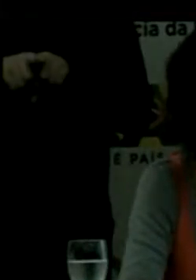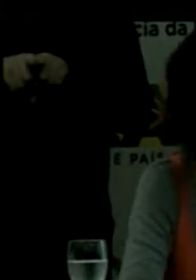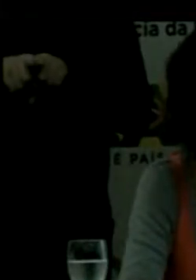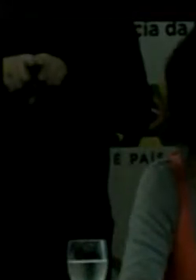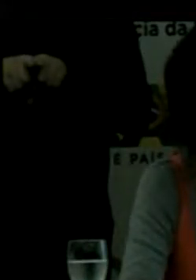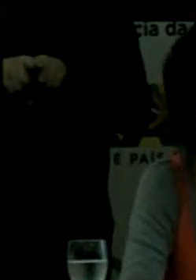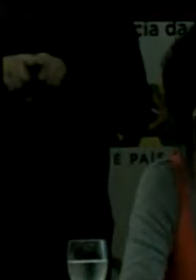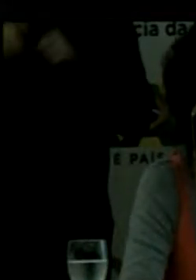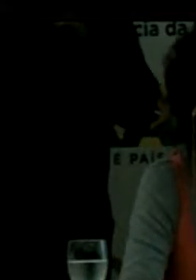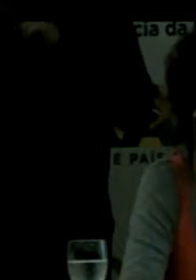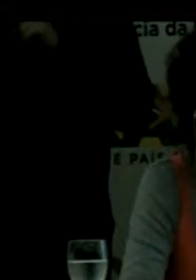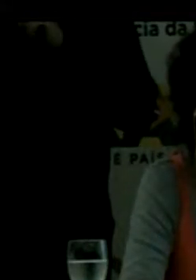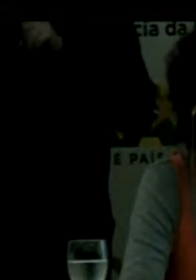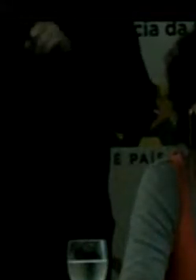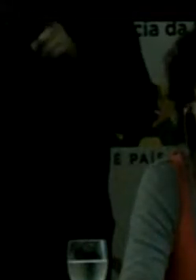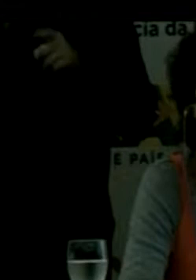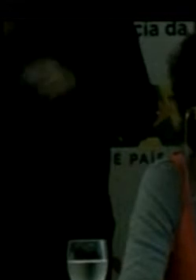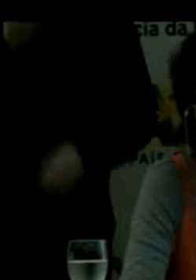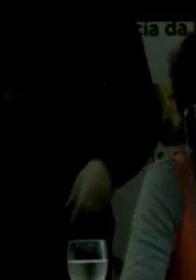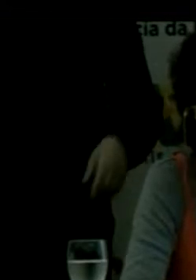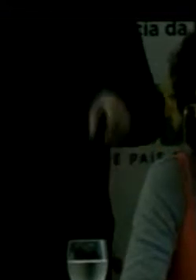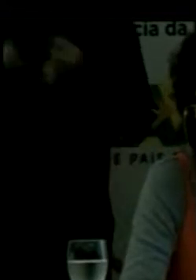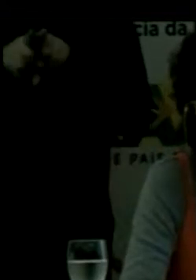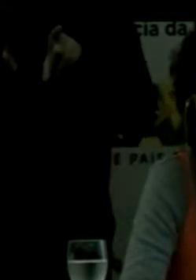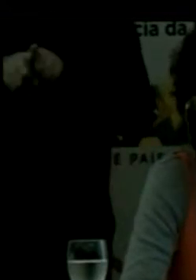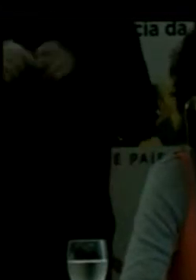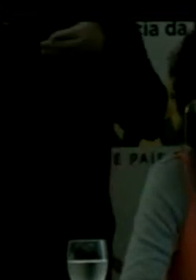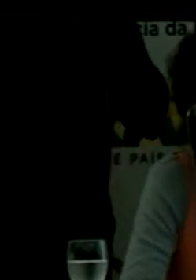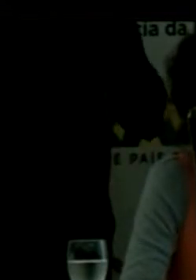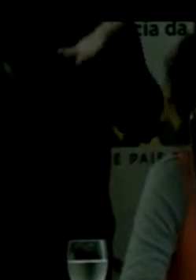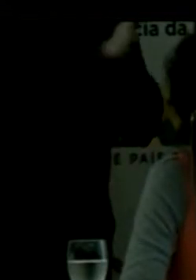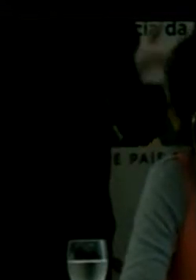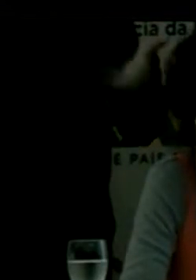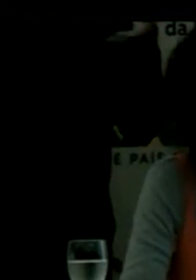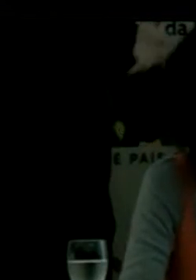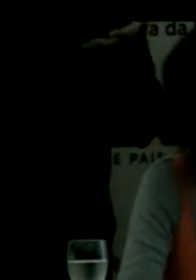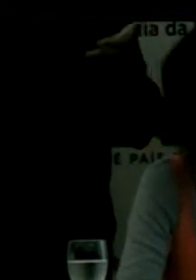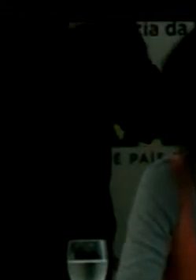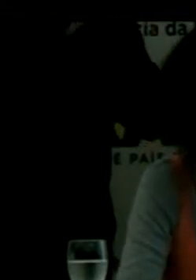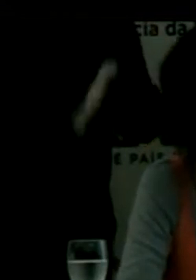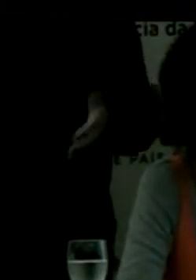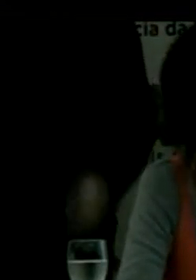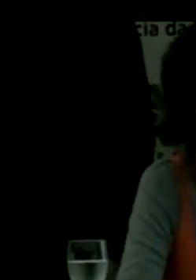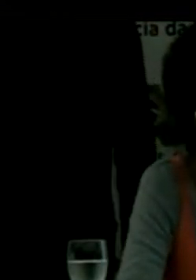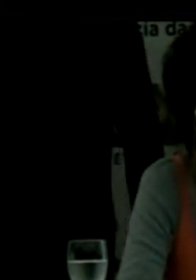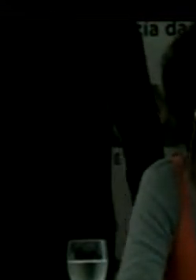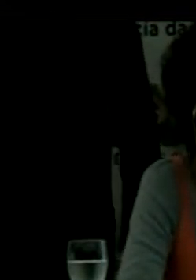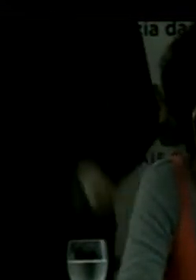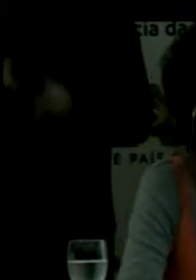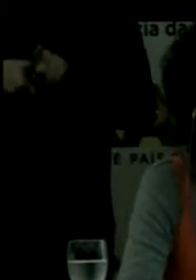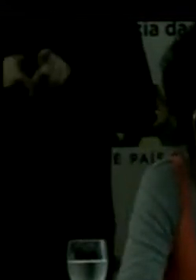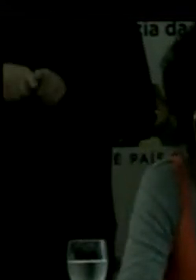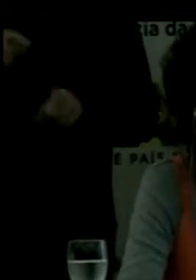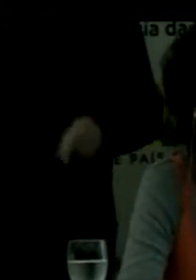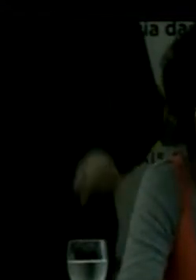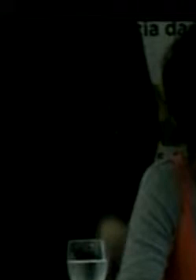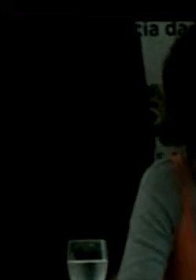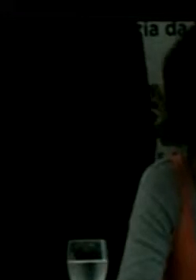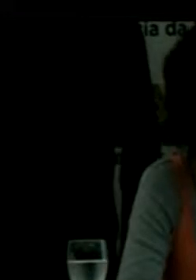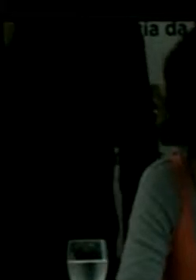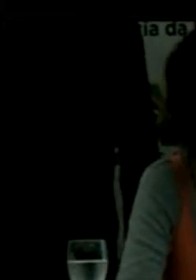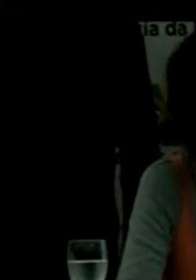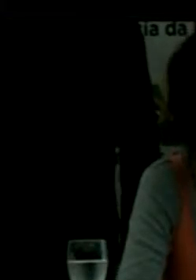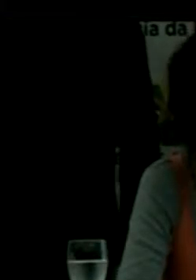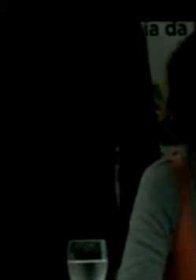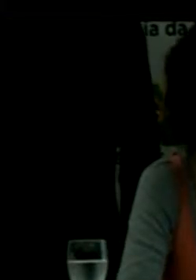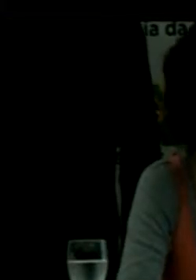atores sociais e governamentais. Também participaria, fomentaria essa participação, que também a gente acha que tem que ser qualificada, tem que